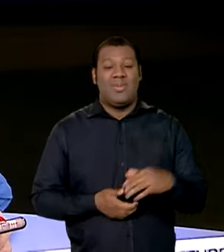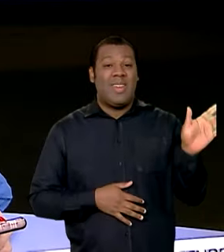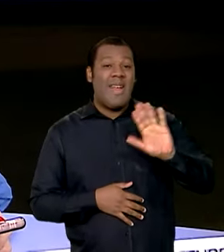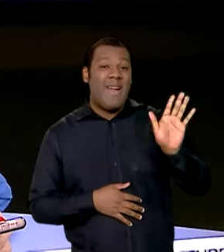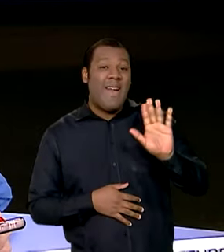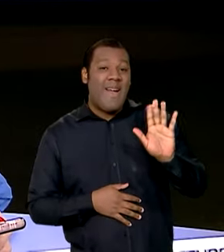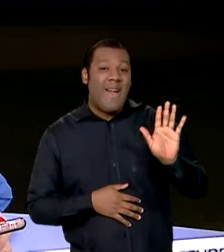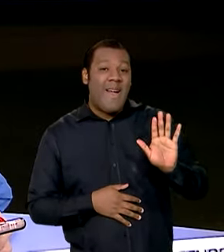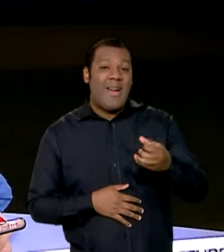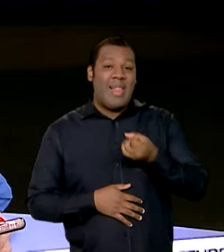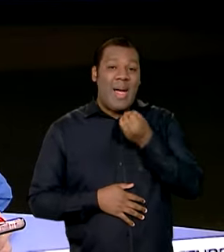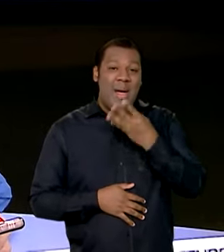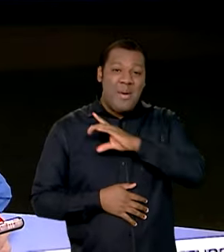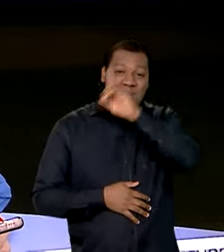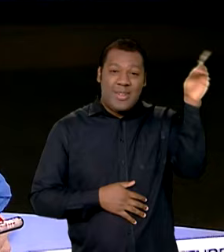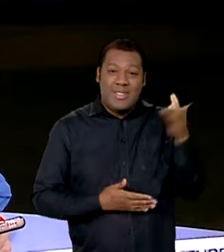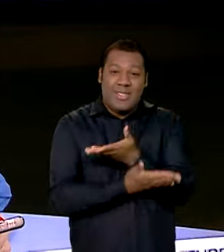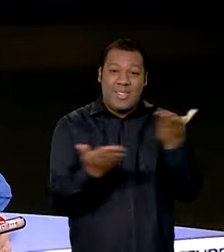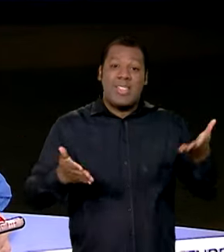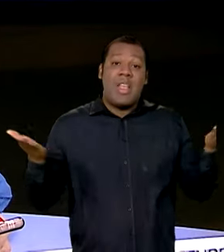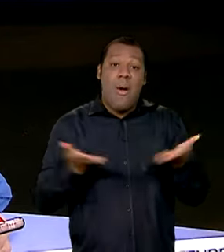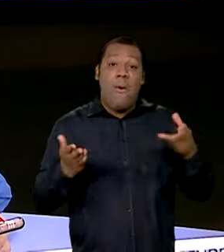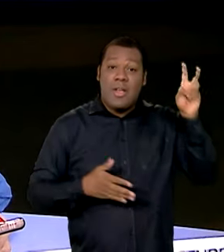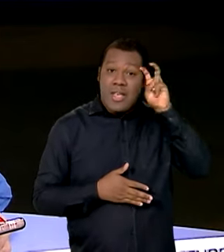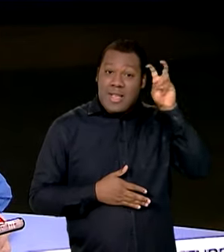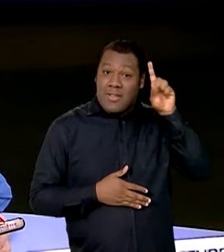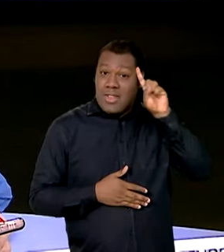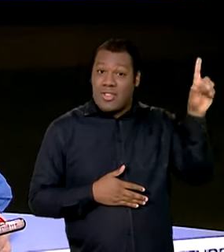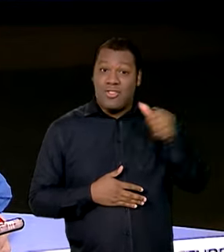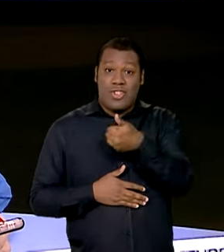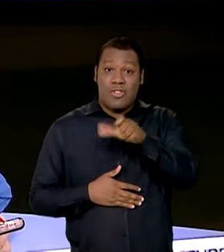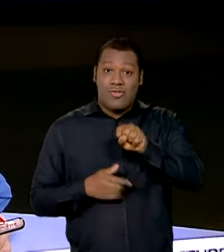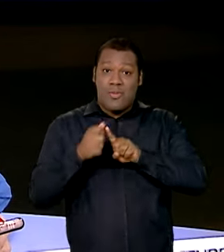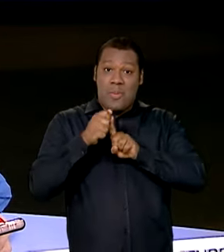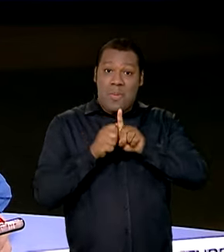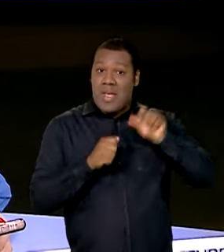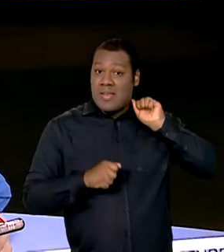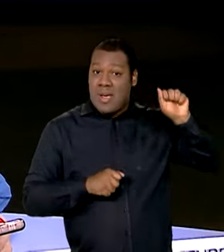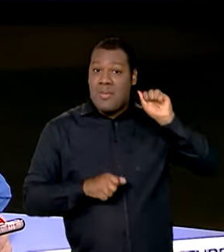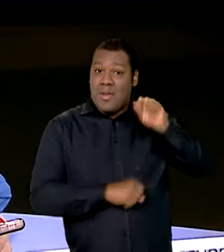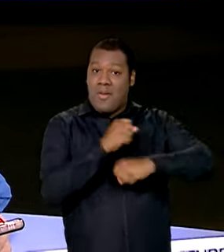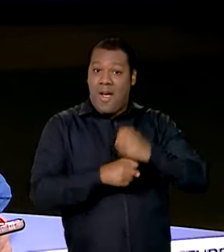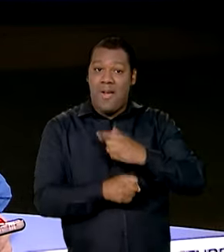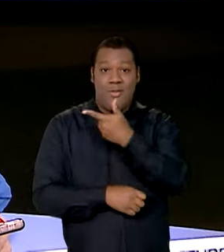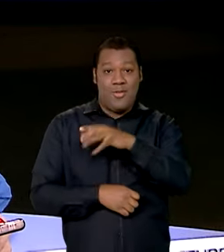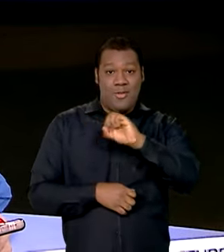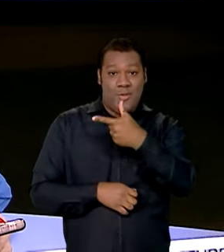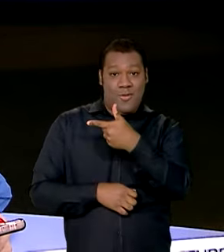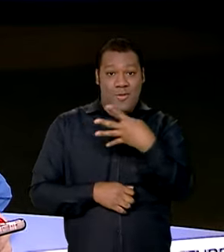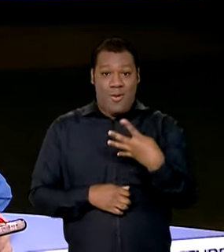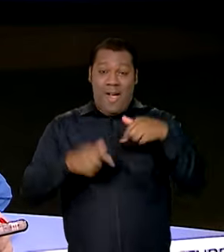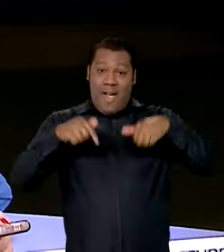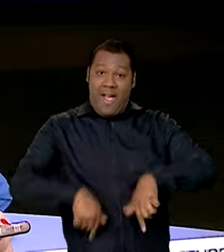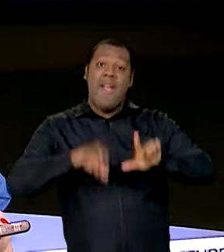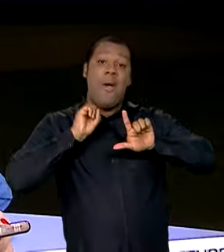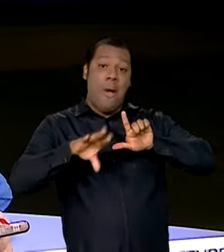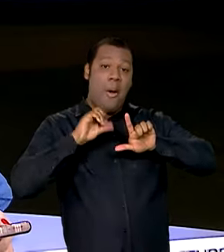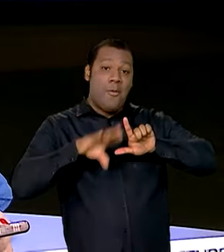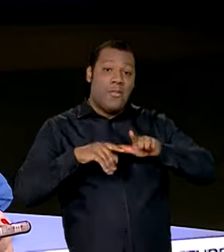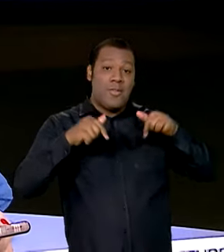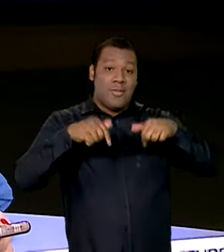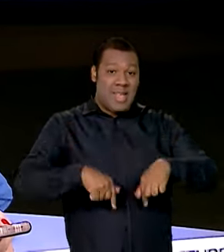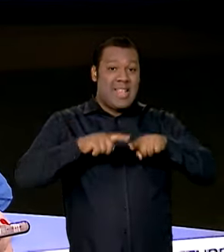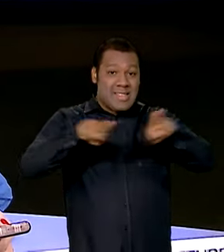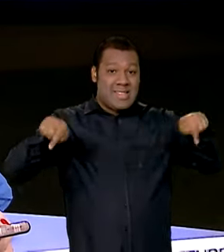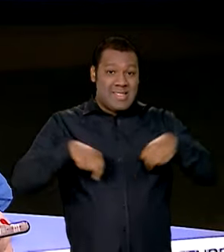Olá um excelente dia para você hoje é quinta-feira dia 18 de abril de 2024 estamos ao vivo direto